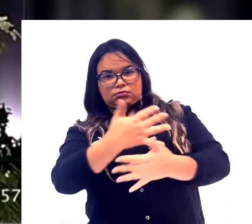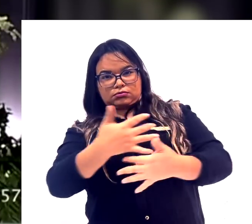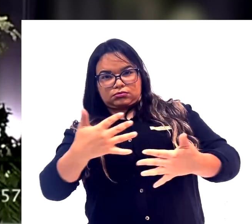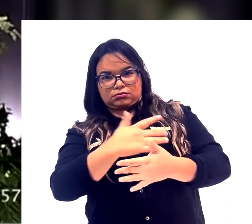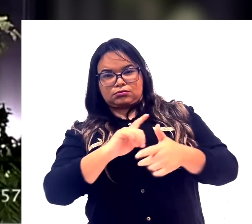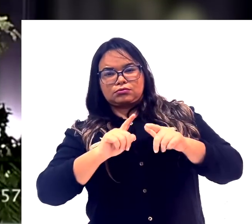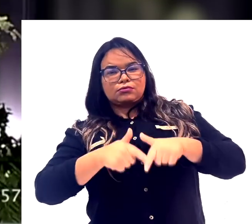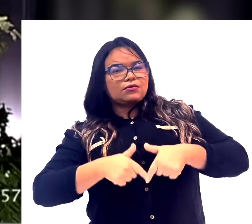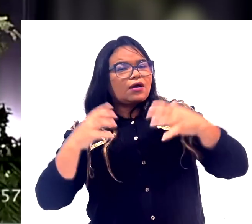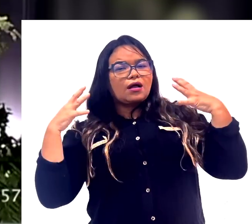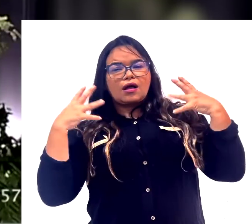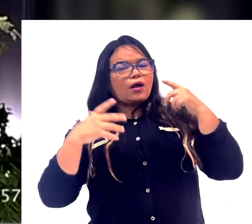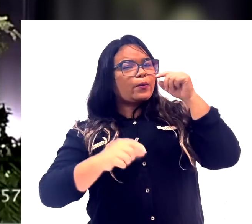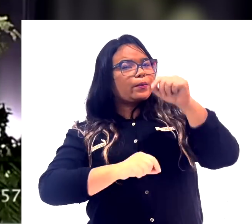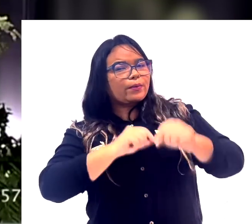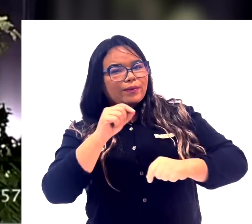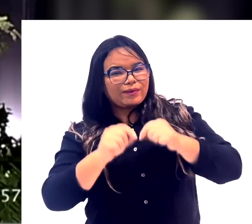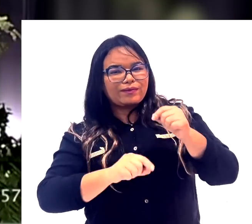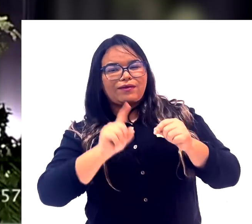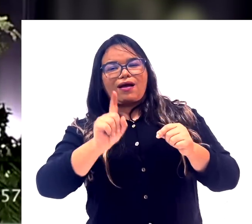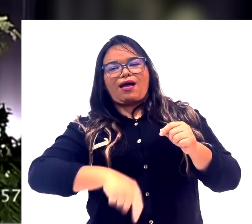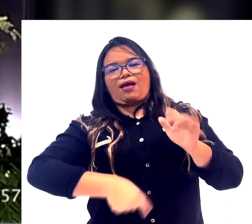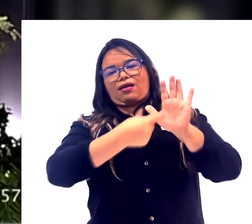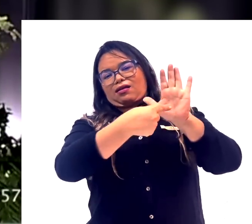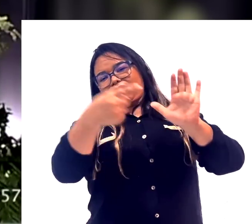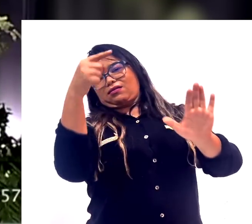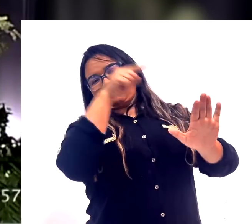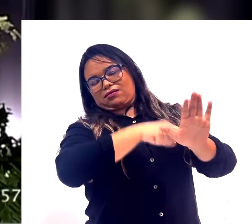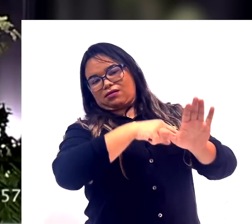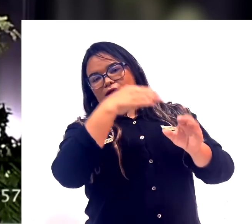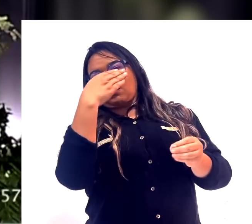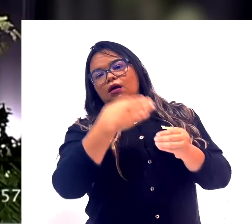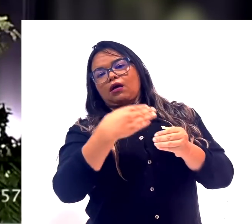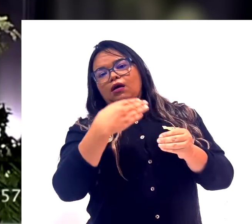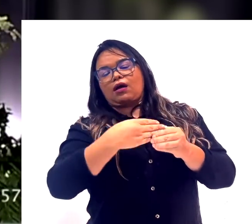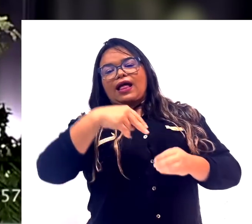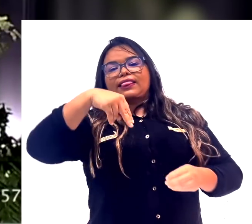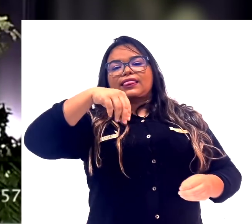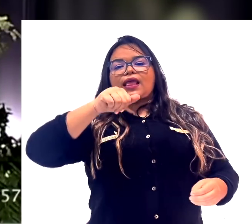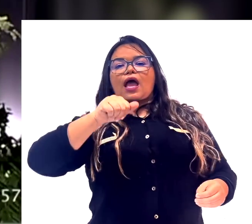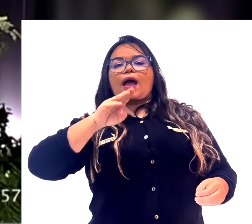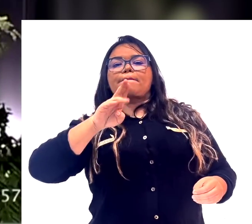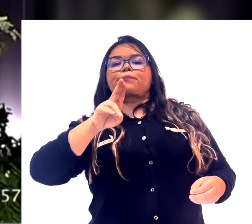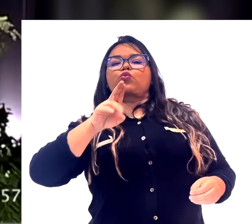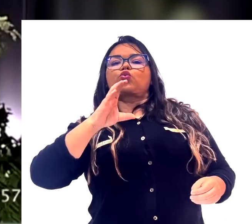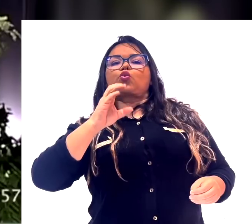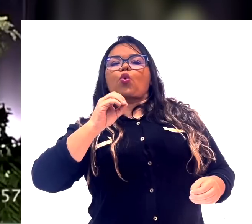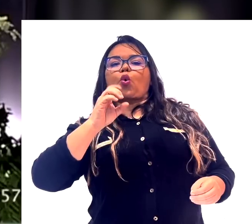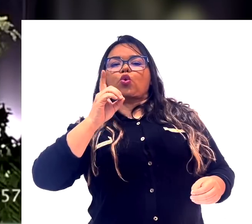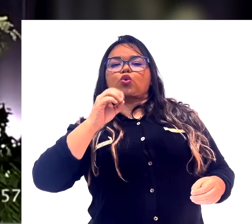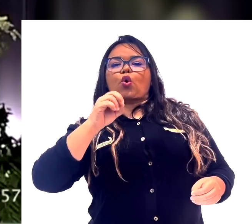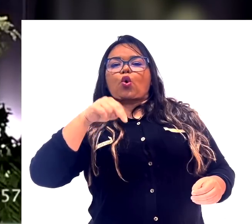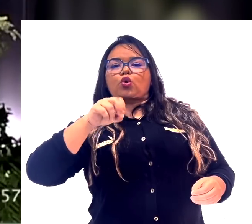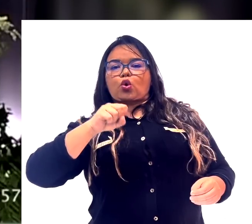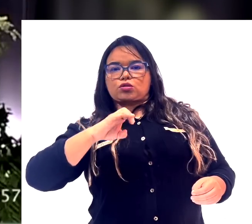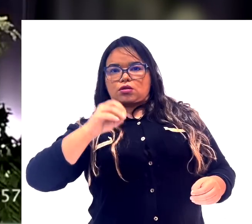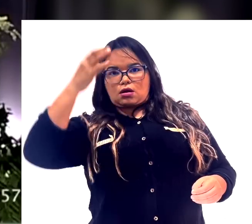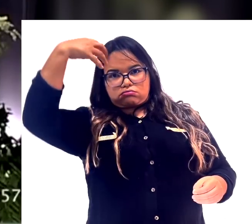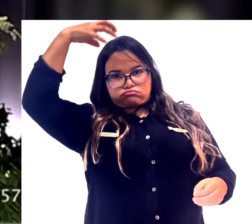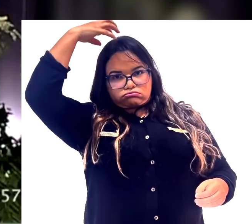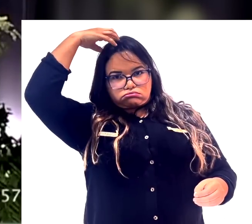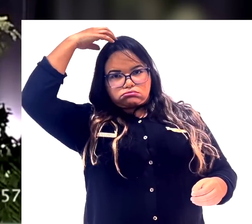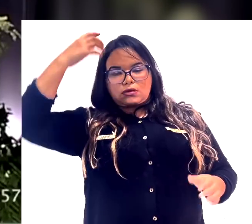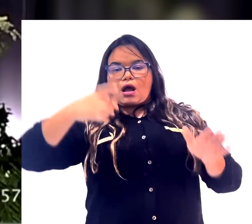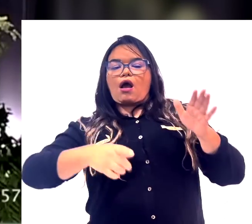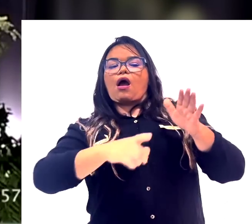leão a que se refere ao reino de Nabucodonosor, Babilônia, que estava por vir, e Jeremias aplica o símbolo do leão à Babilônia.